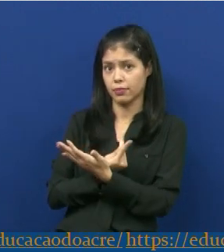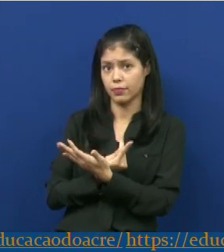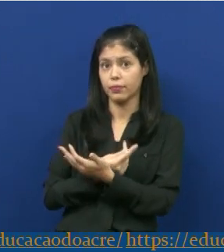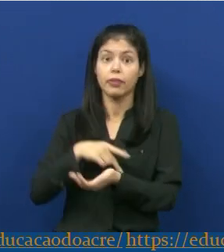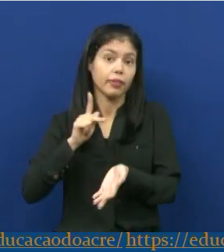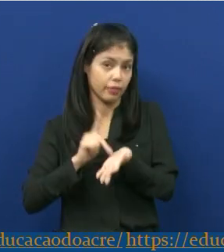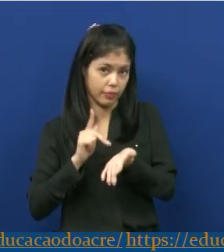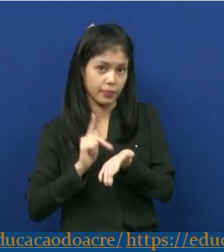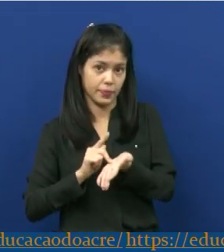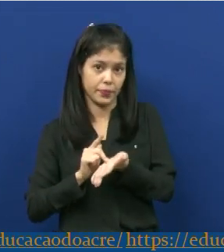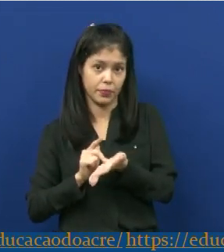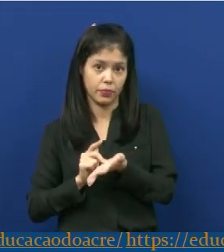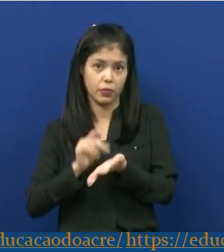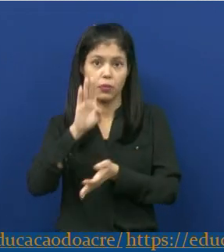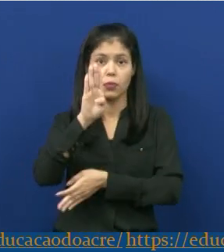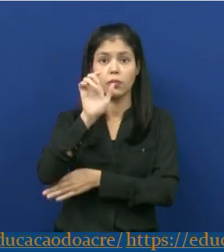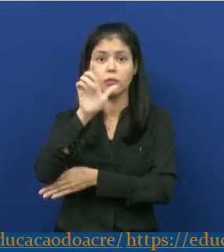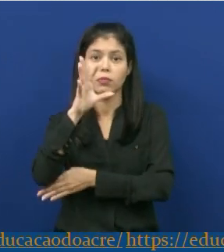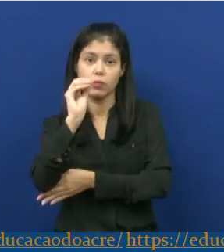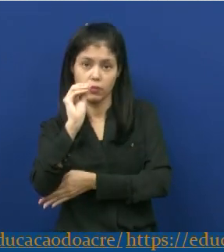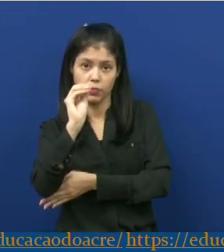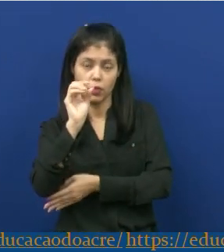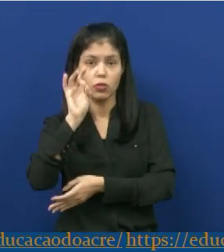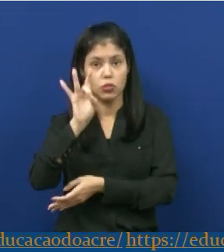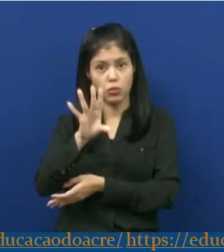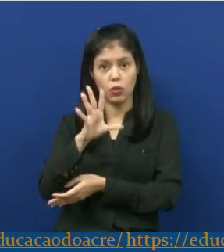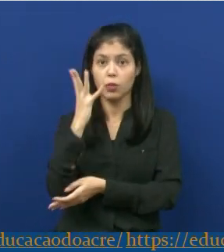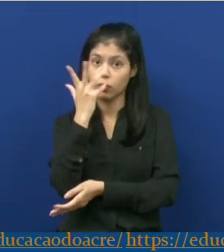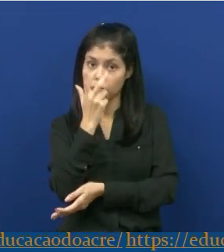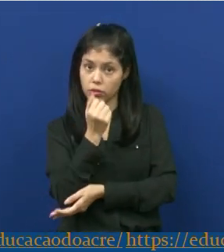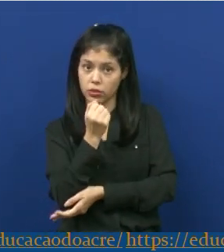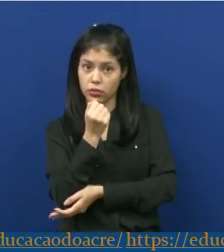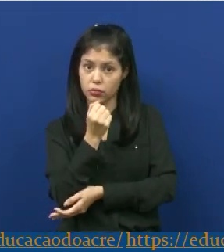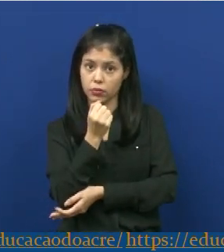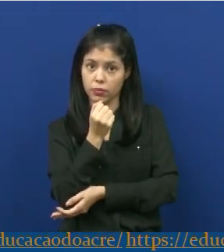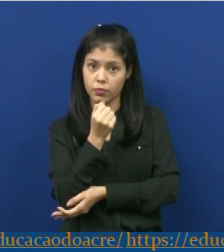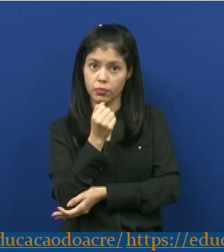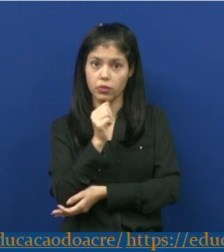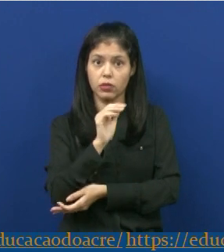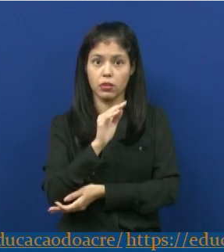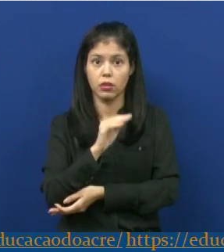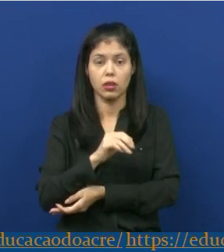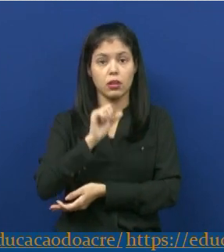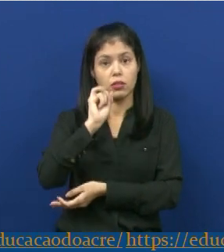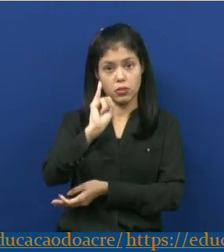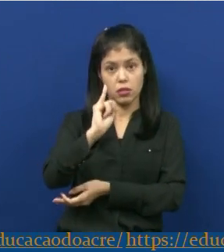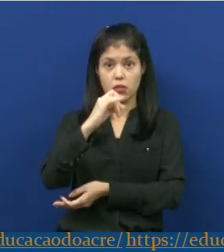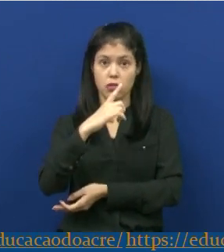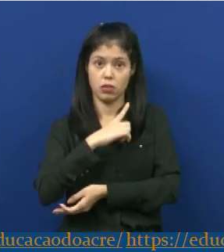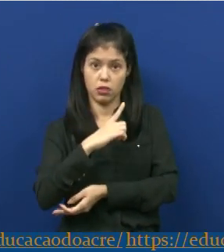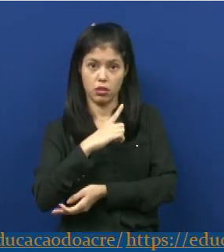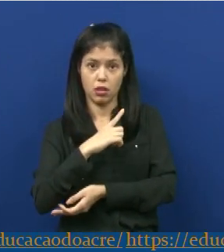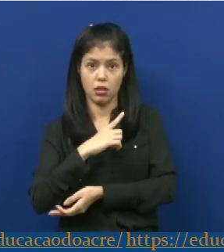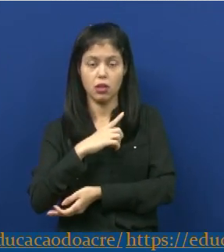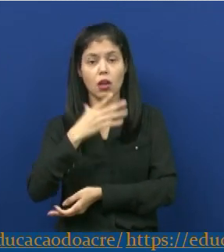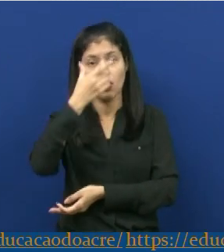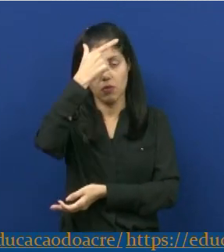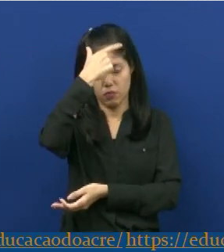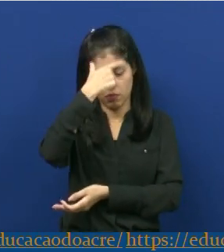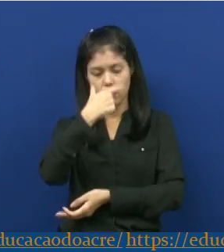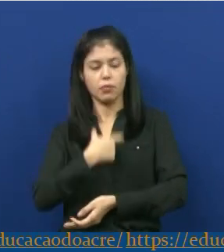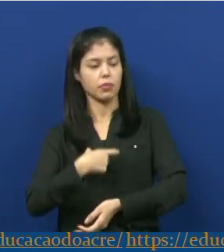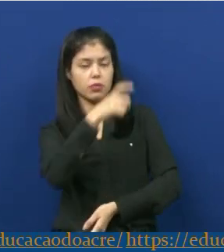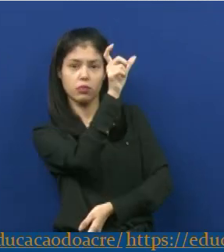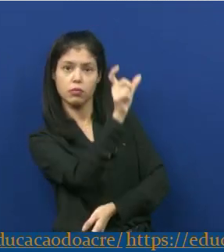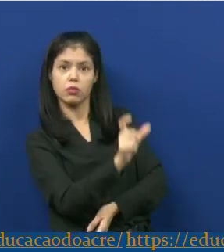verdade, o belo só é belo em razão do sujeito que percebe as